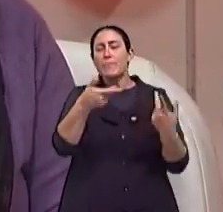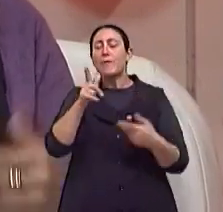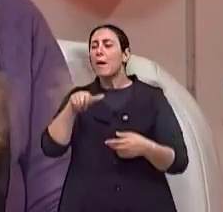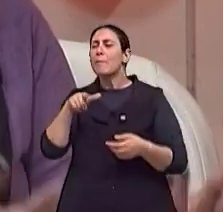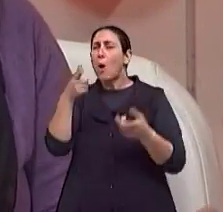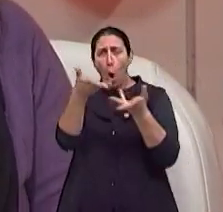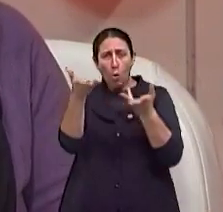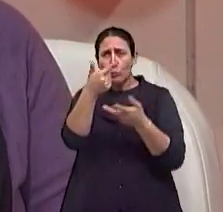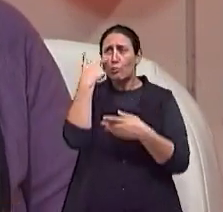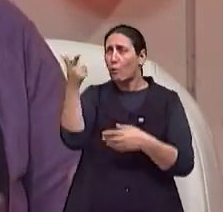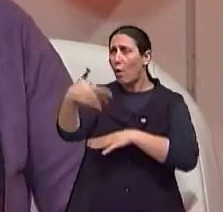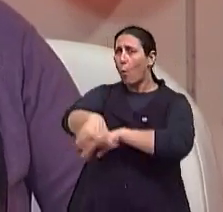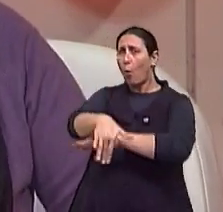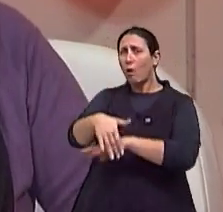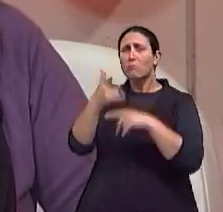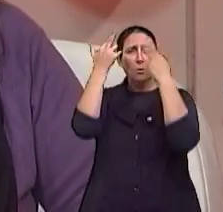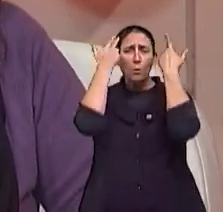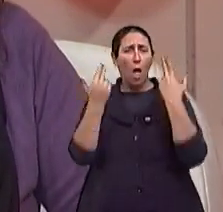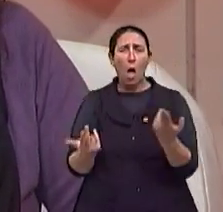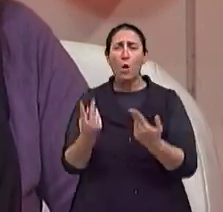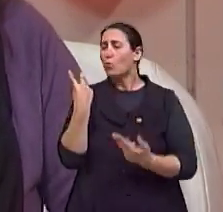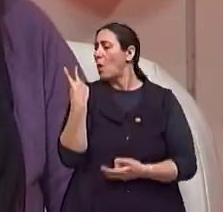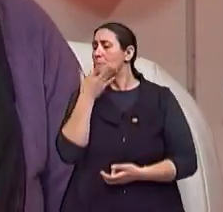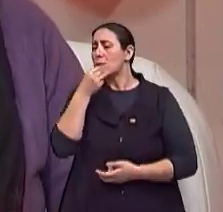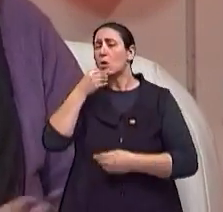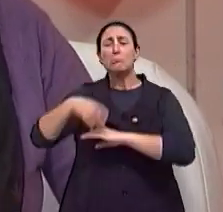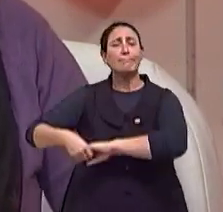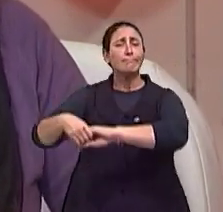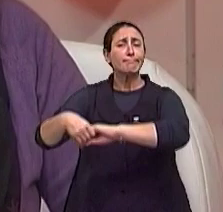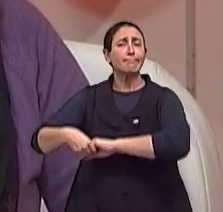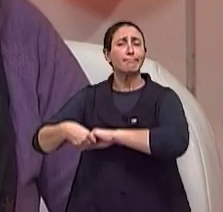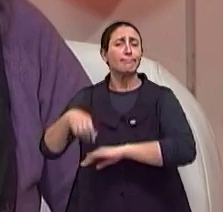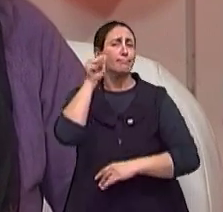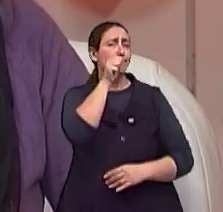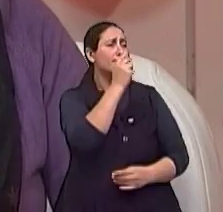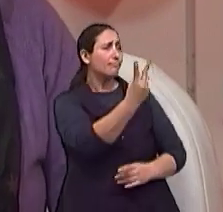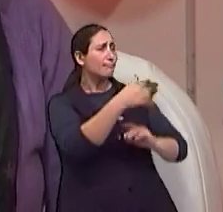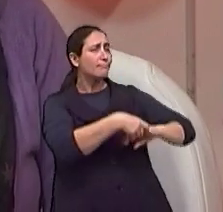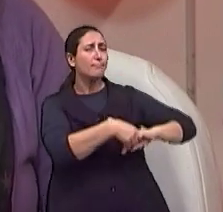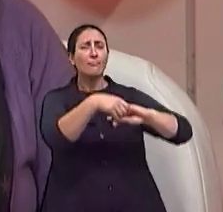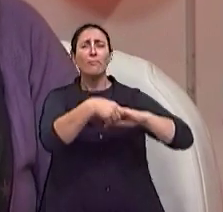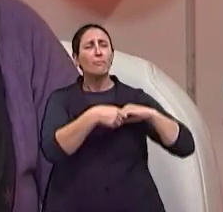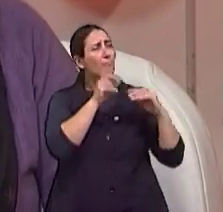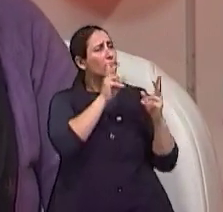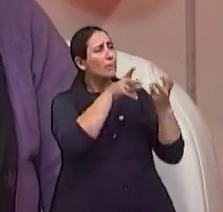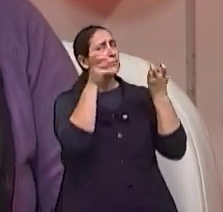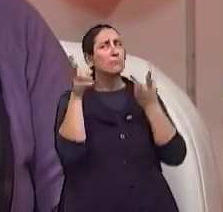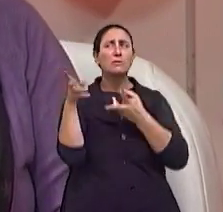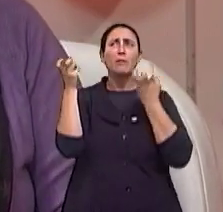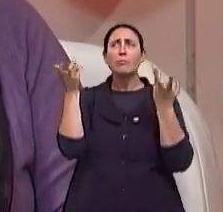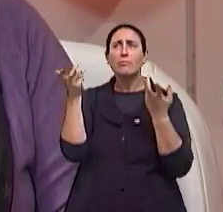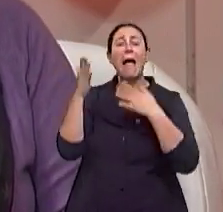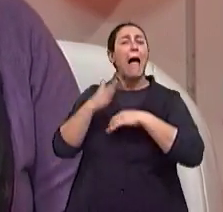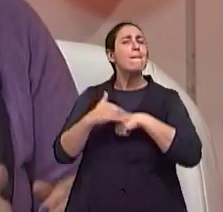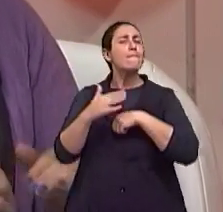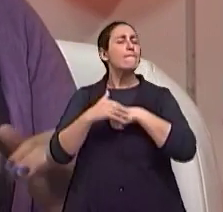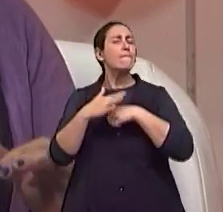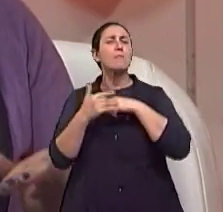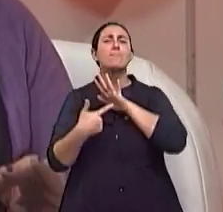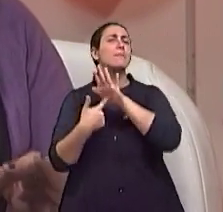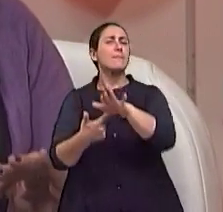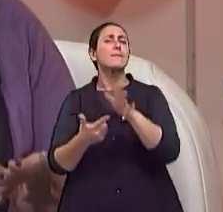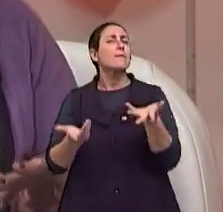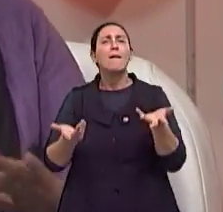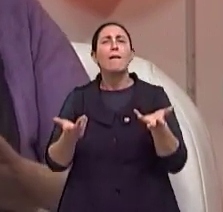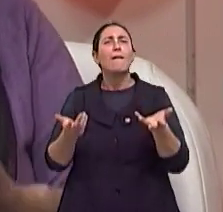de mãos dadas ou com relação explícita de afeto, assim, é importante, sabe? Claro. Para que